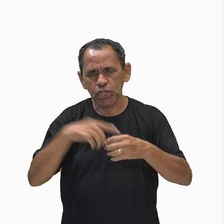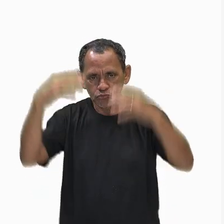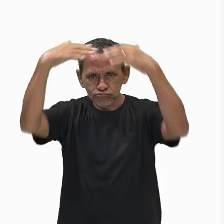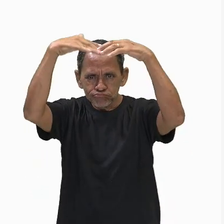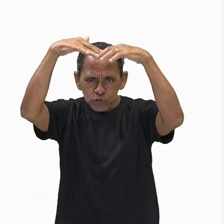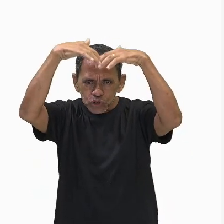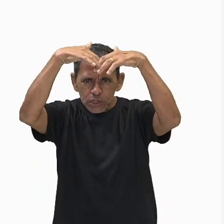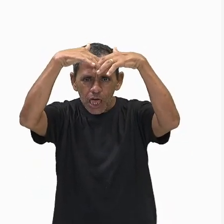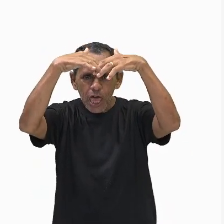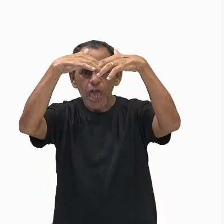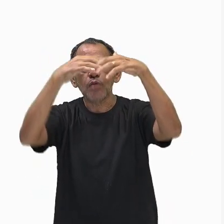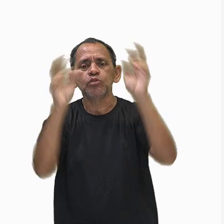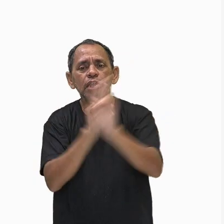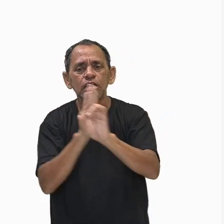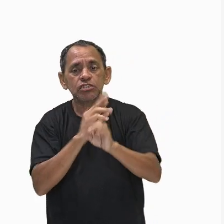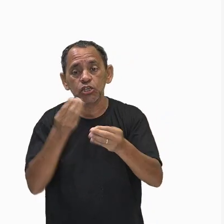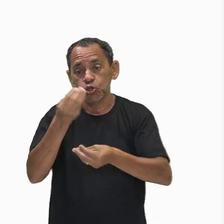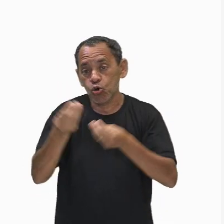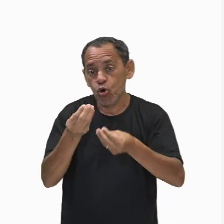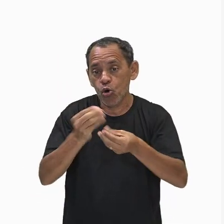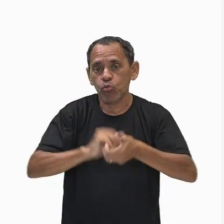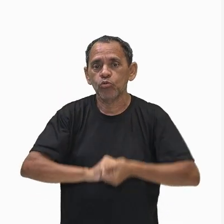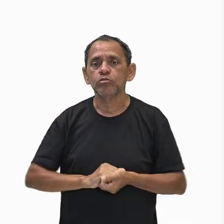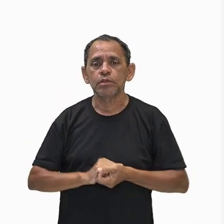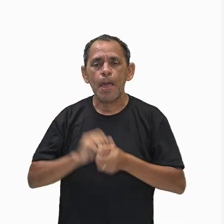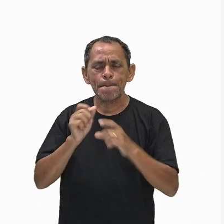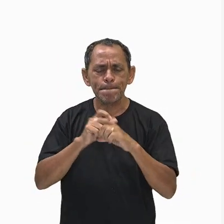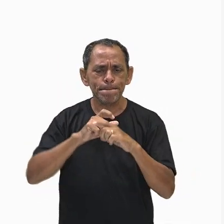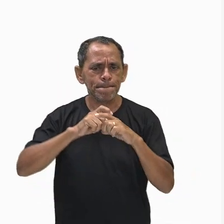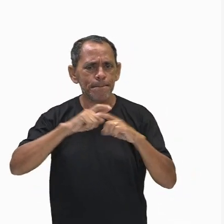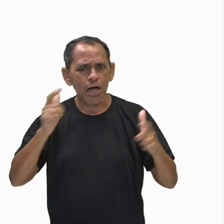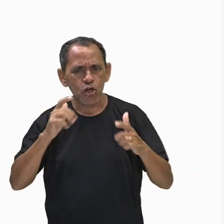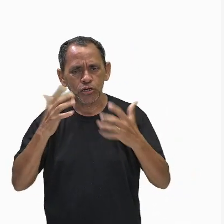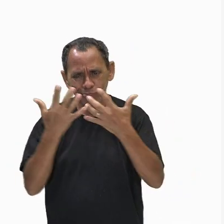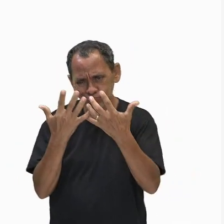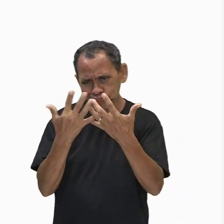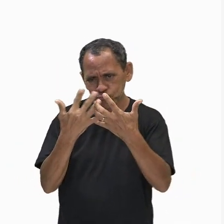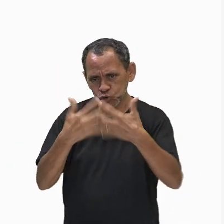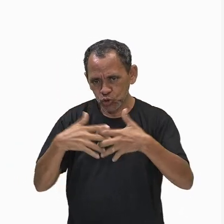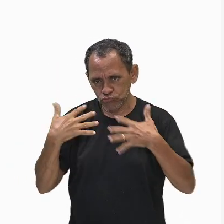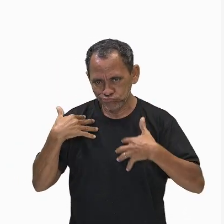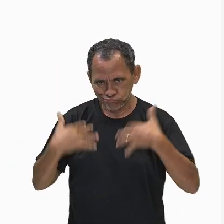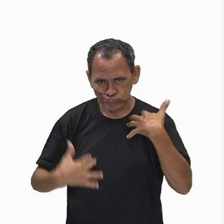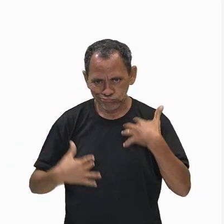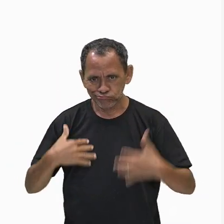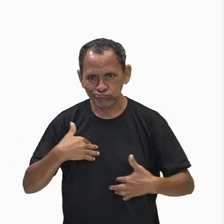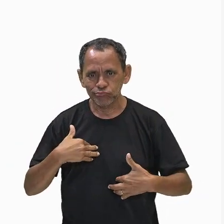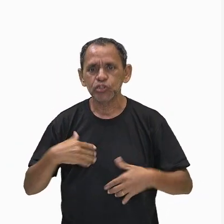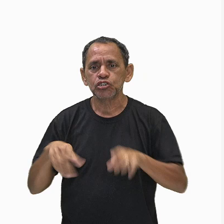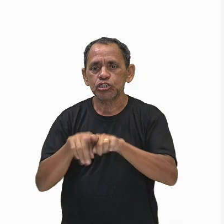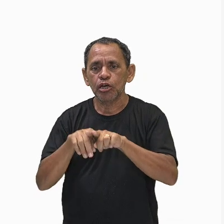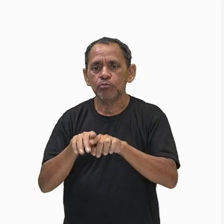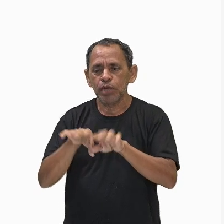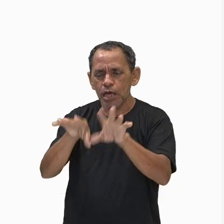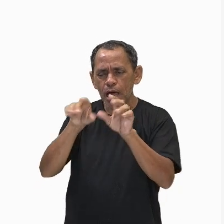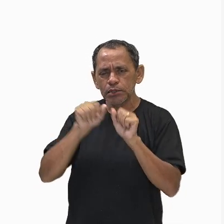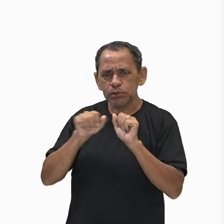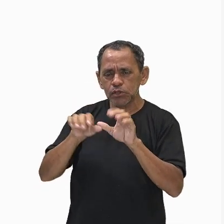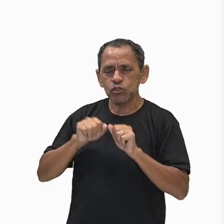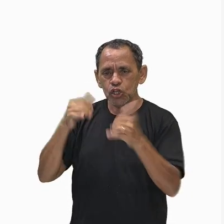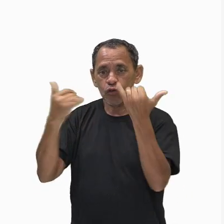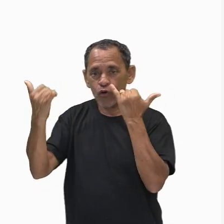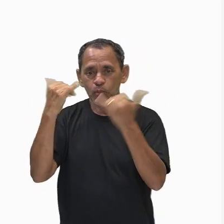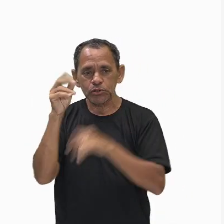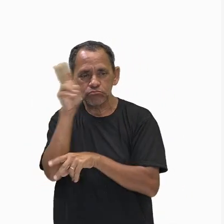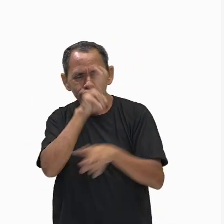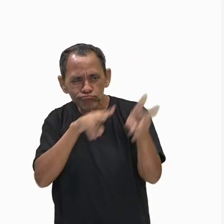ele está relacionado com a maioria das funções do organismo, como a recepção de informações